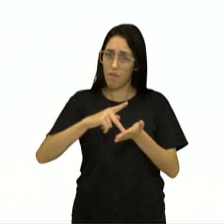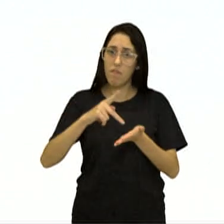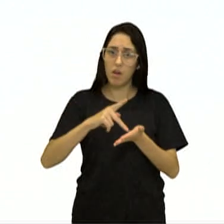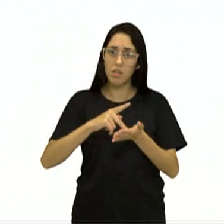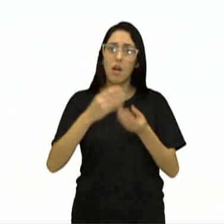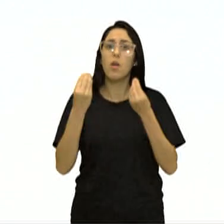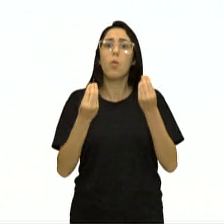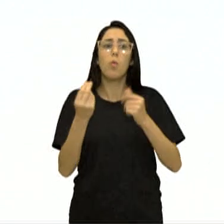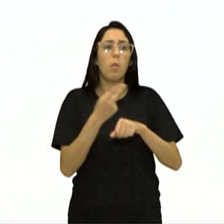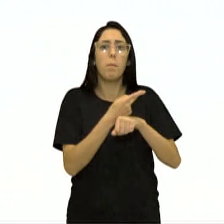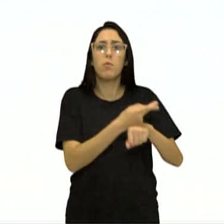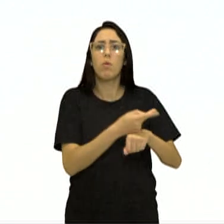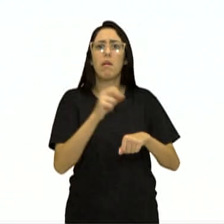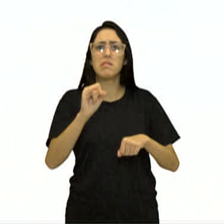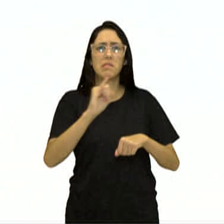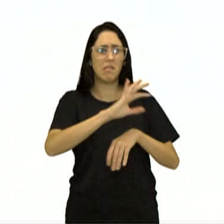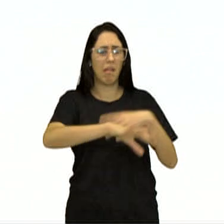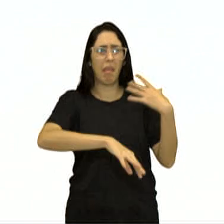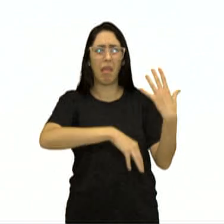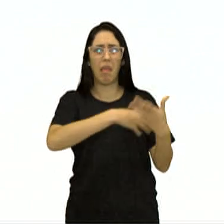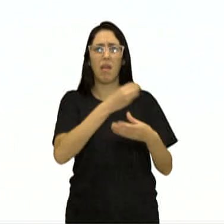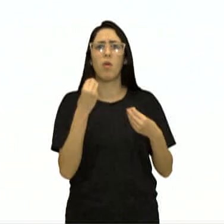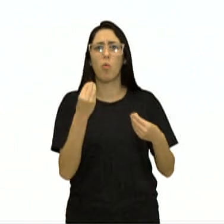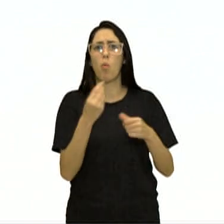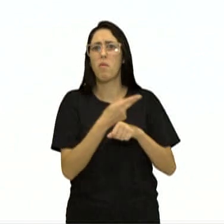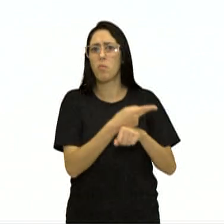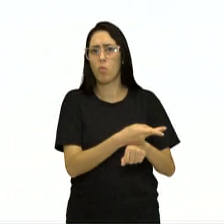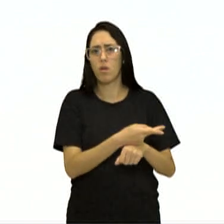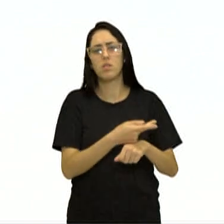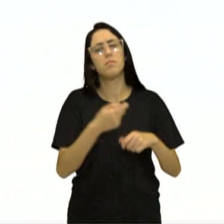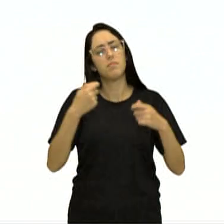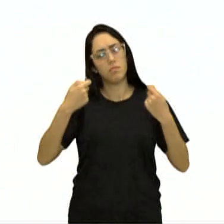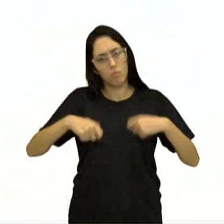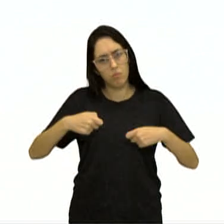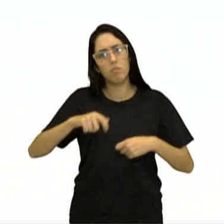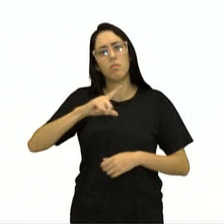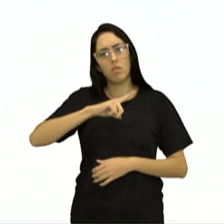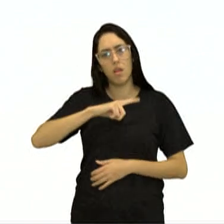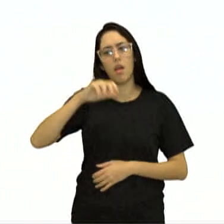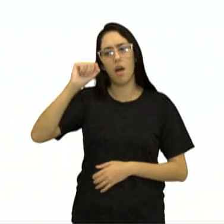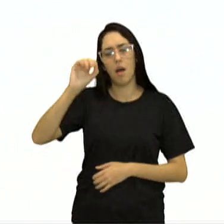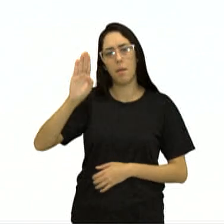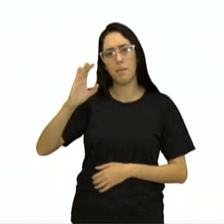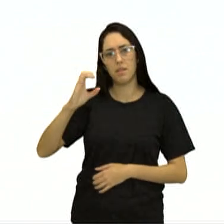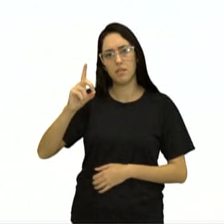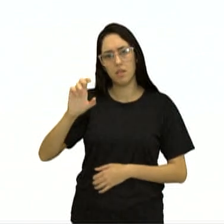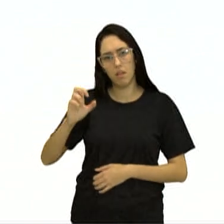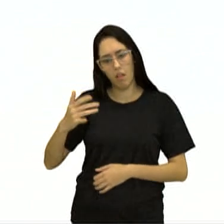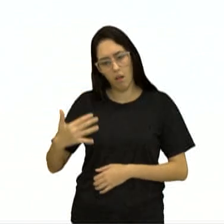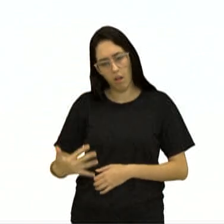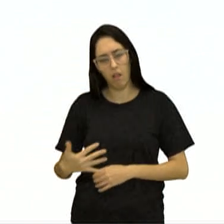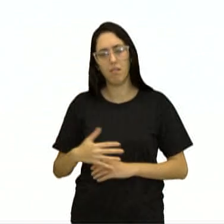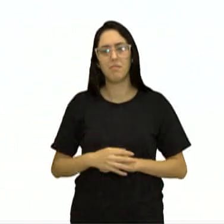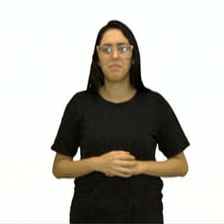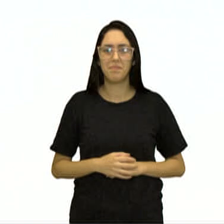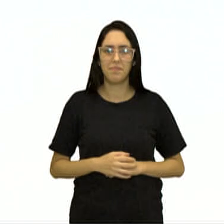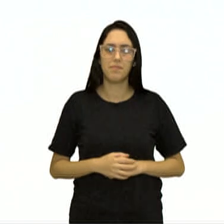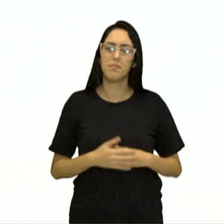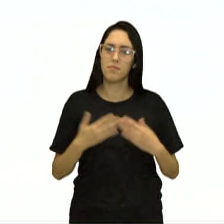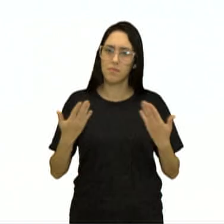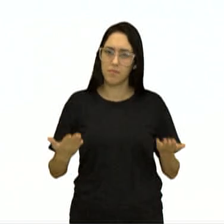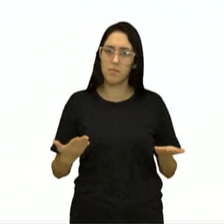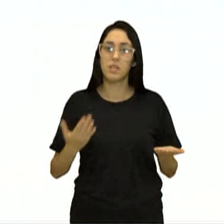a informação se eu não tiver uma organização? Então tem que ser alfabética, A, B, C, D e assim por diante. Então eu vou